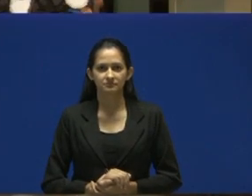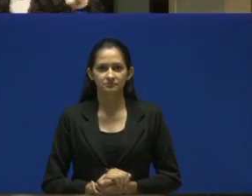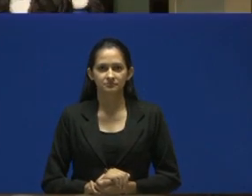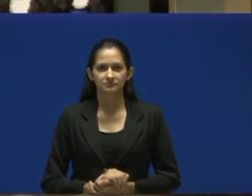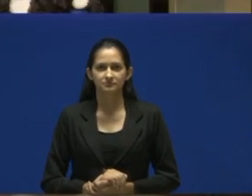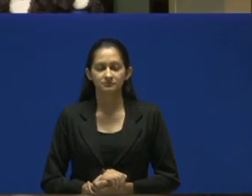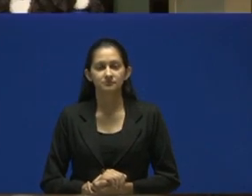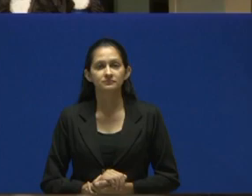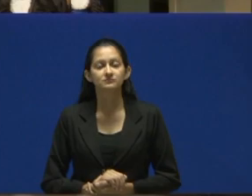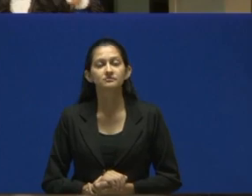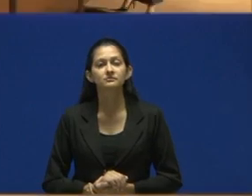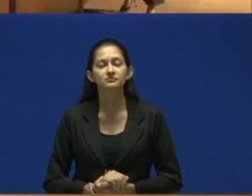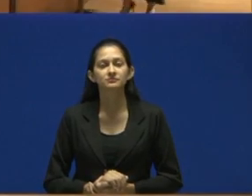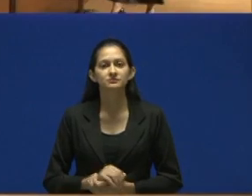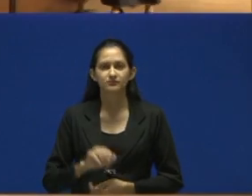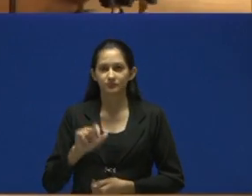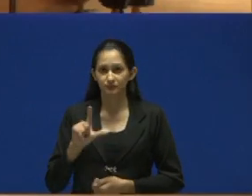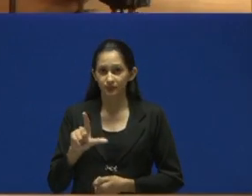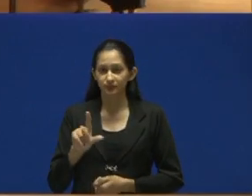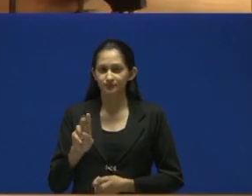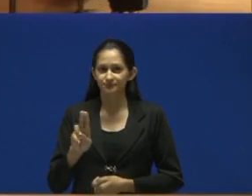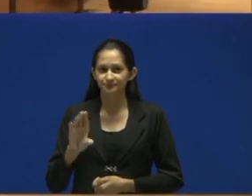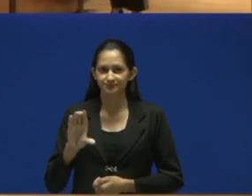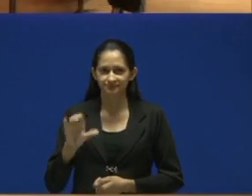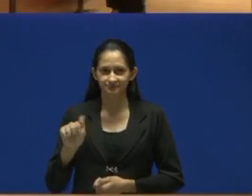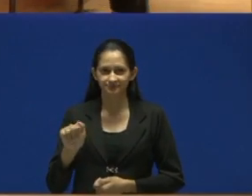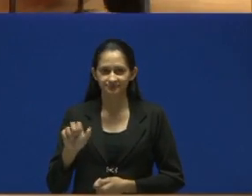judas cruvinel santana